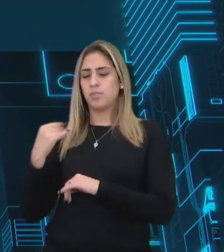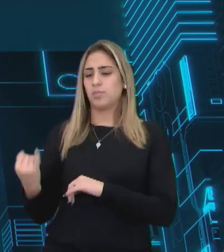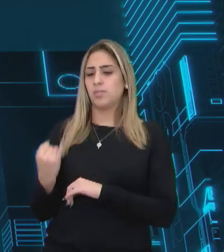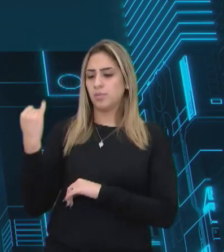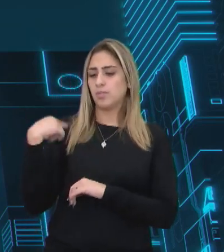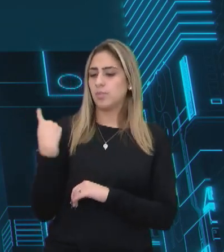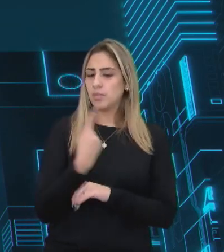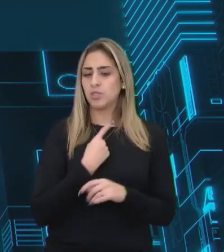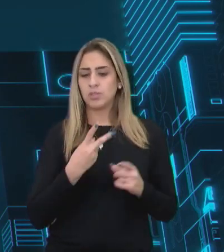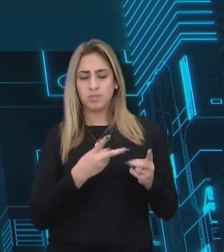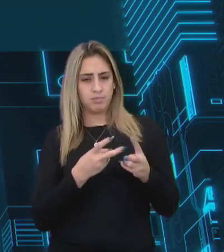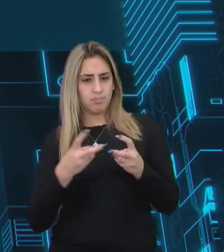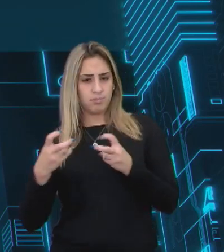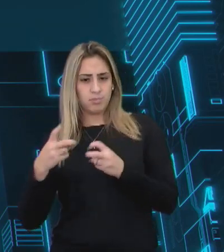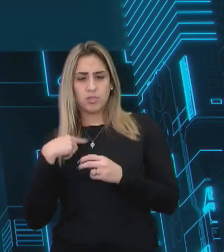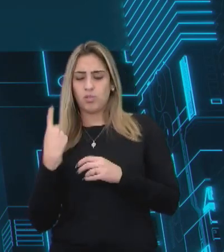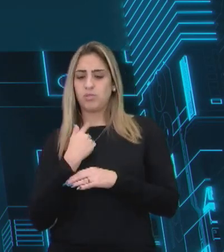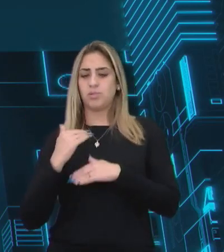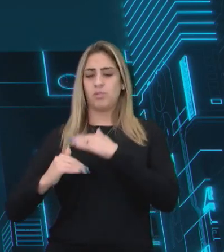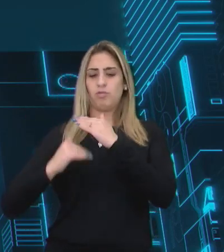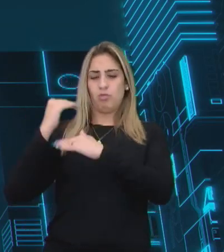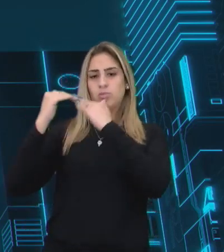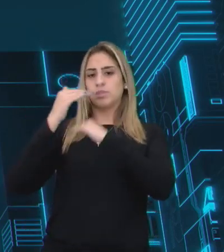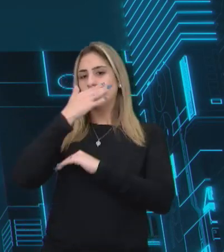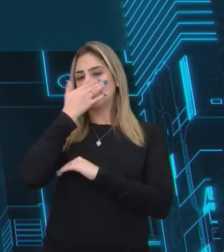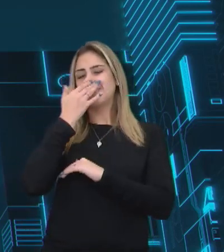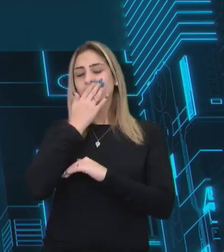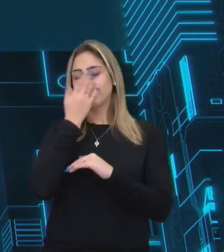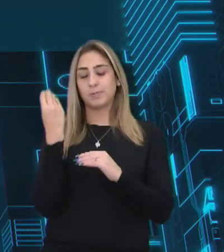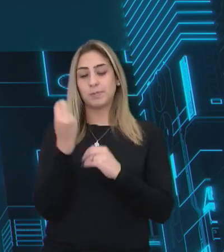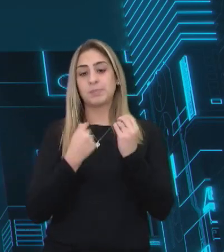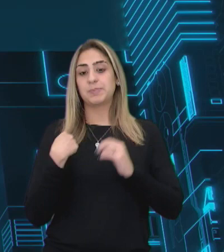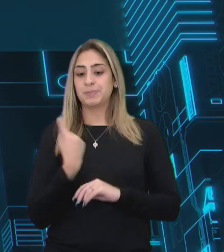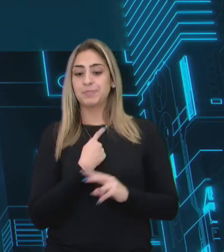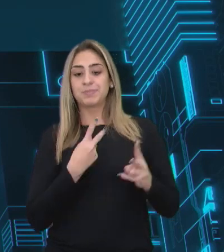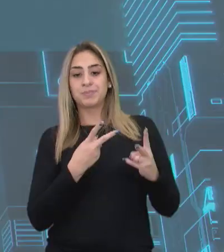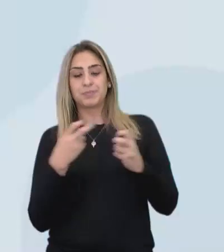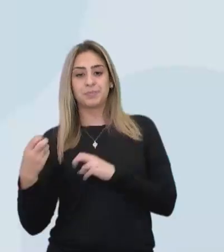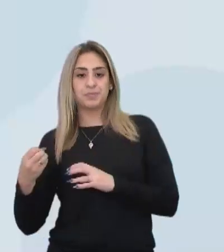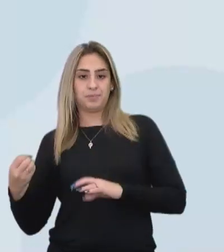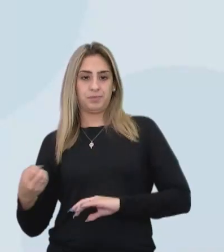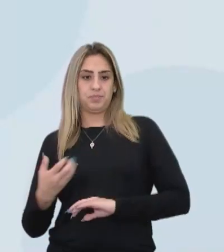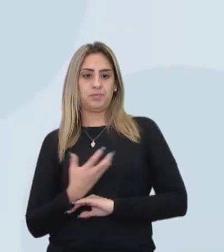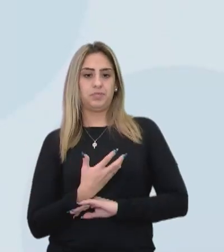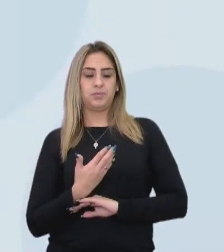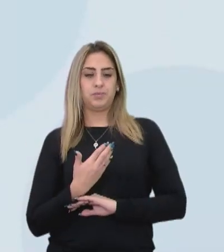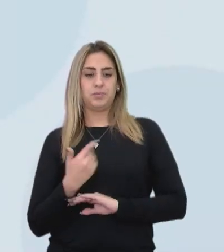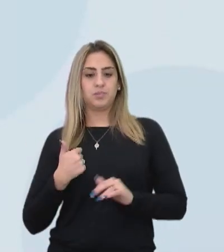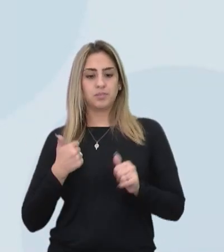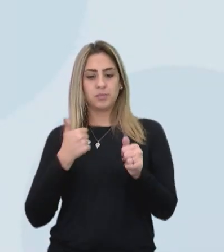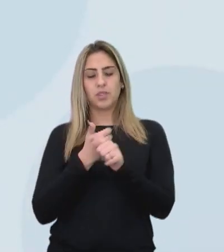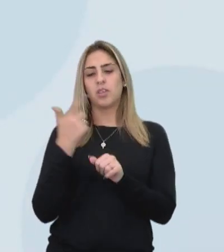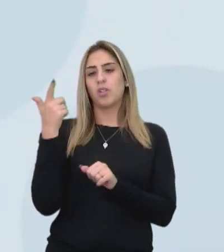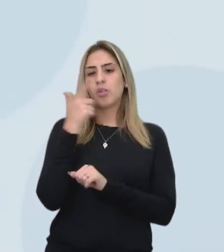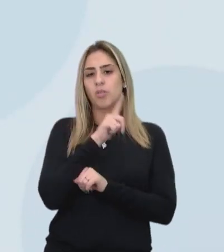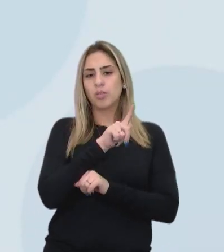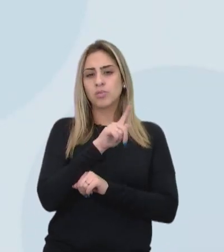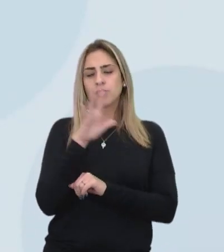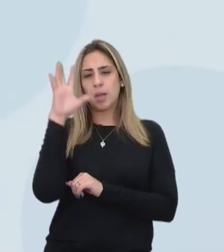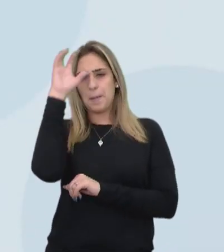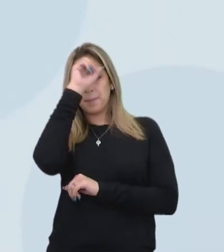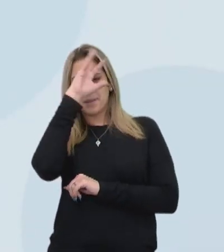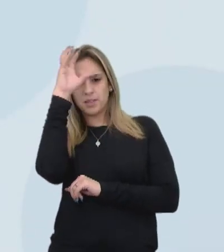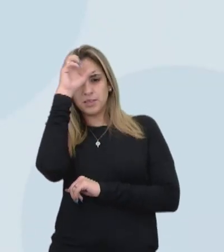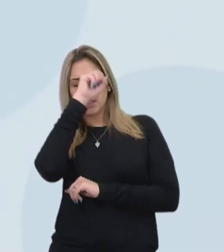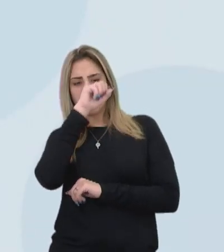gente perceba a nossa evolução. Olha só, como a gente percebe essa evolução? Com os avanços, as conquistas, as